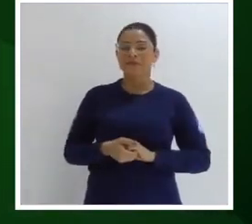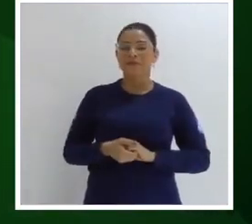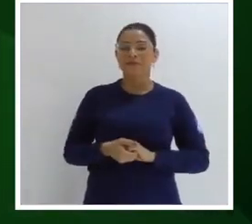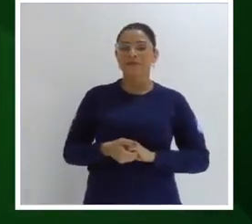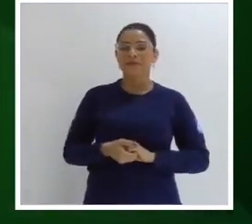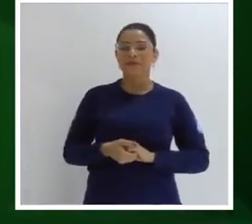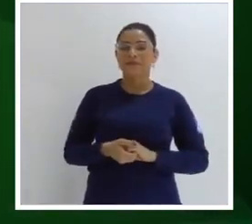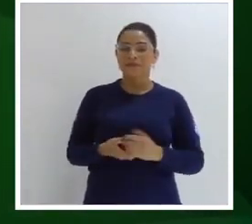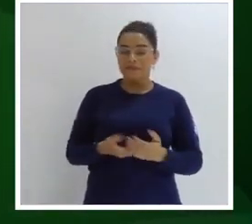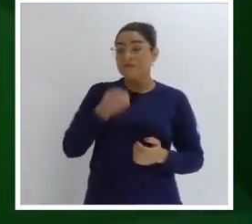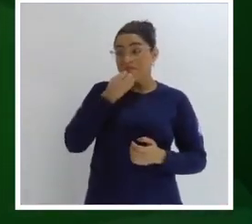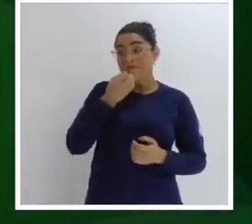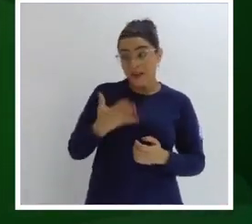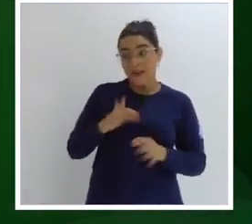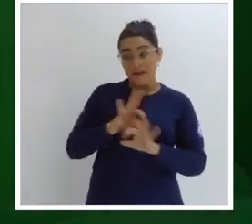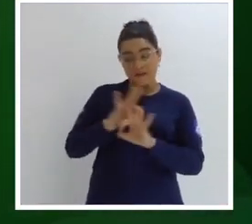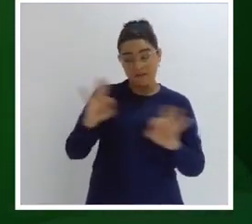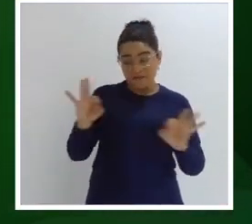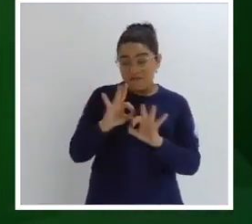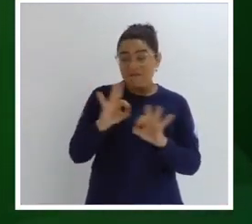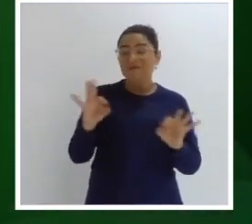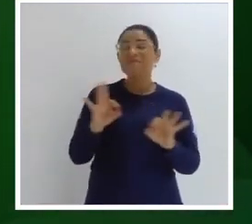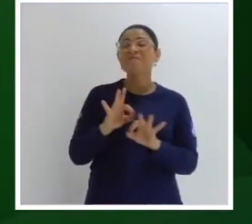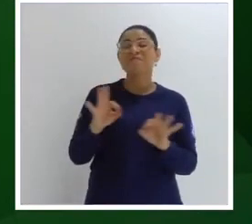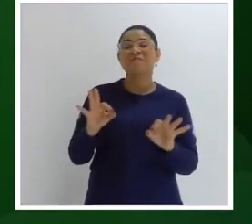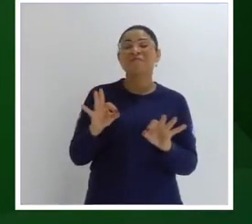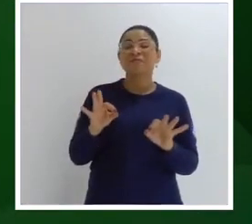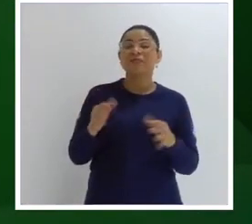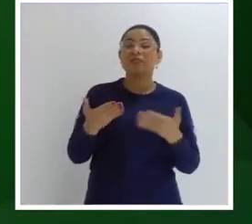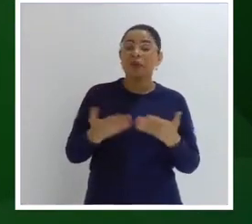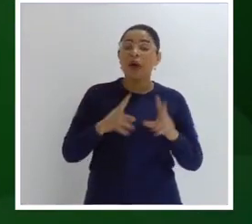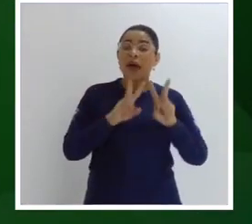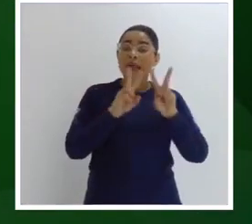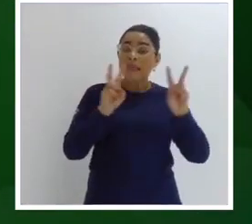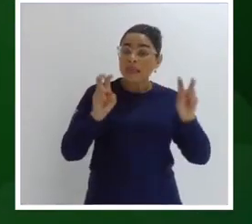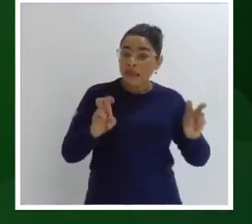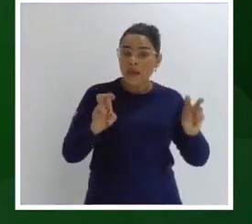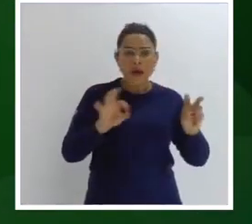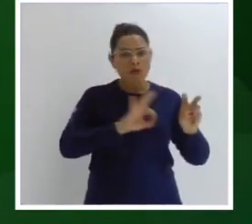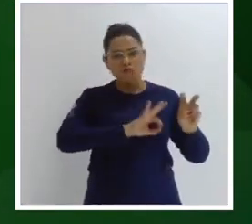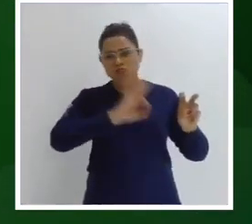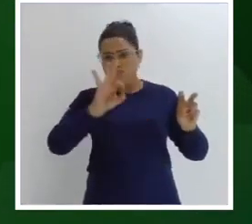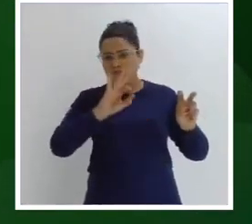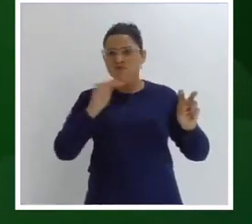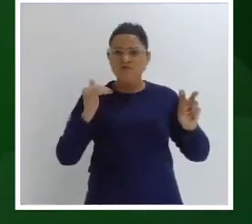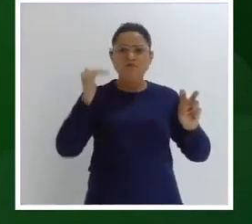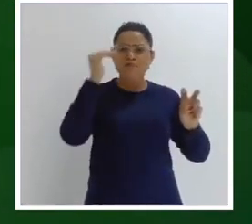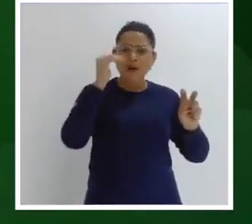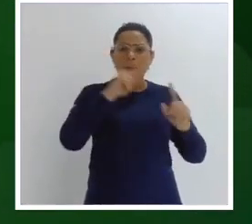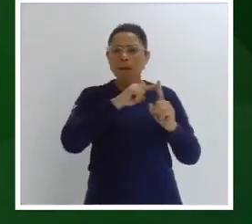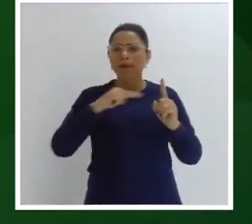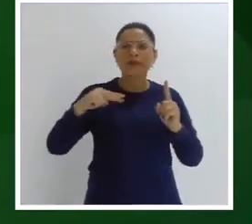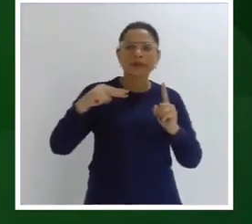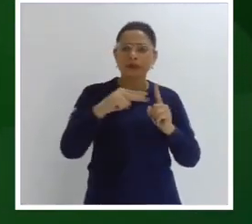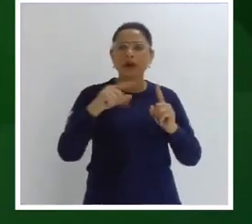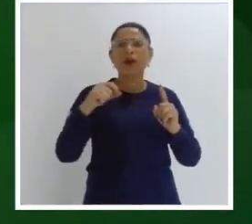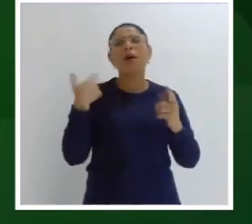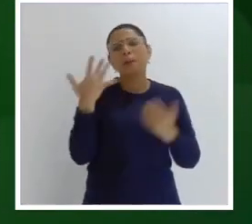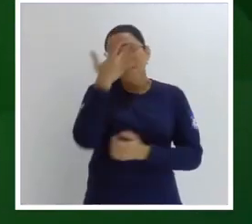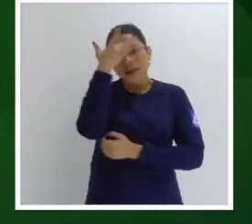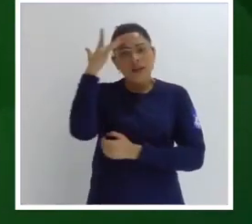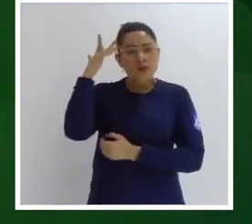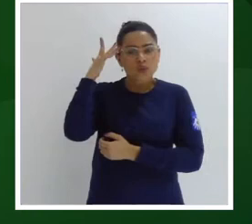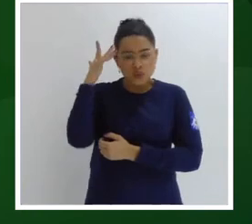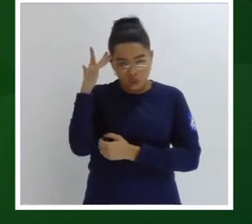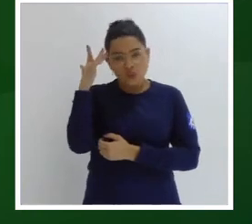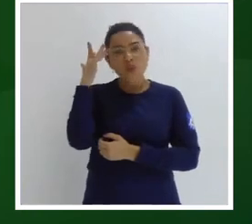foi muito bem viu eu quero dizer que colocou temas da maior relevância na perspectiva de uma pessoa que